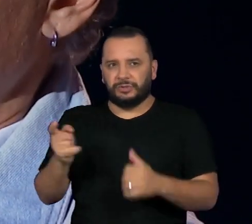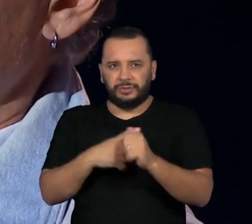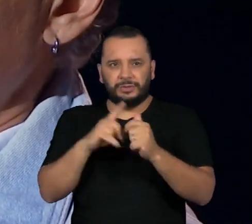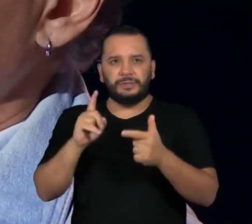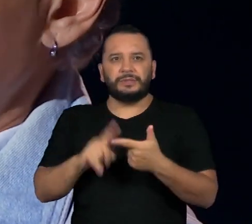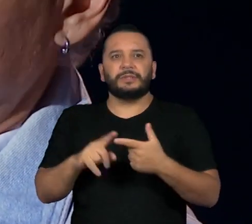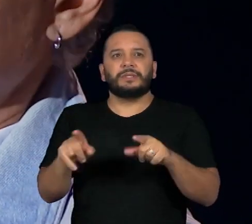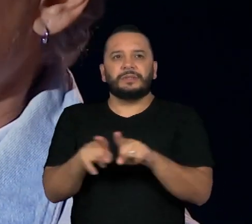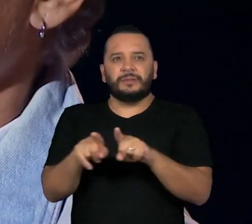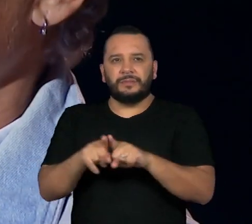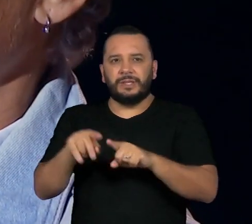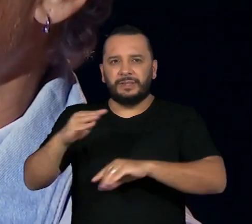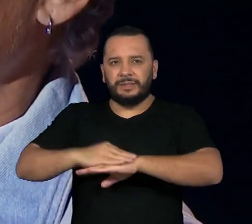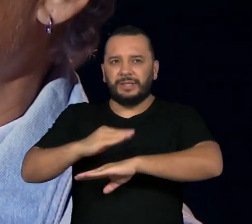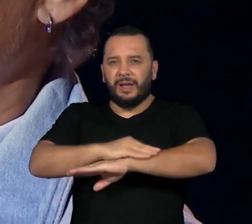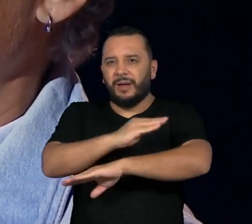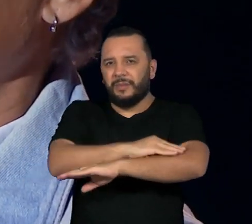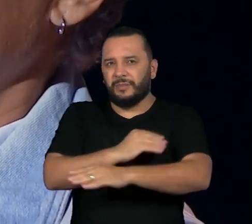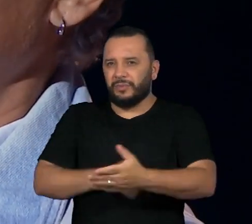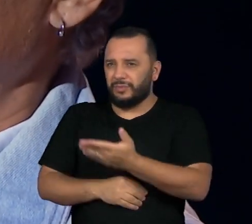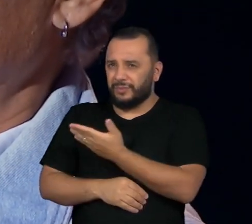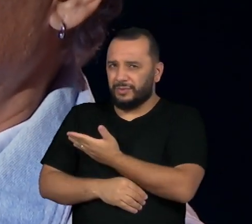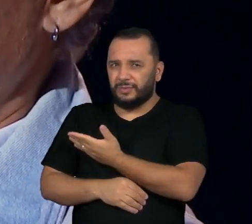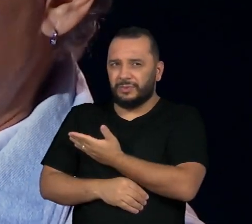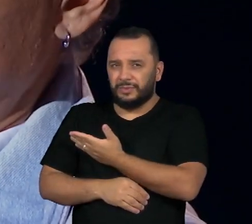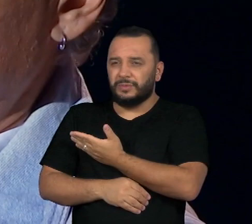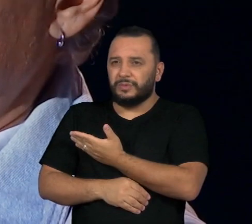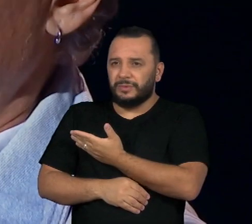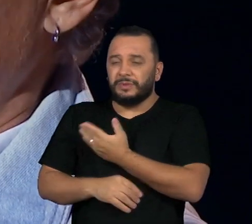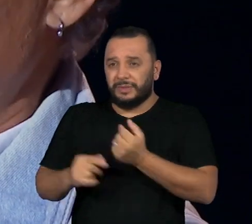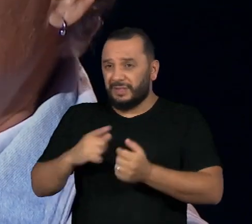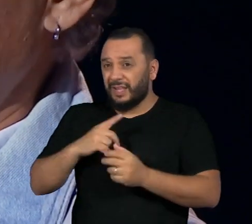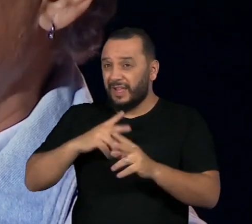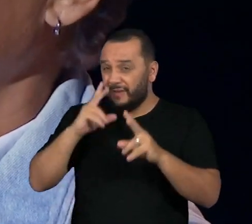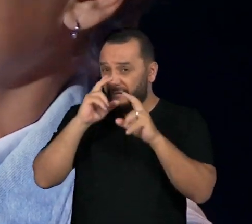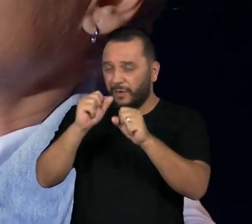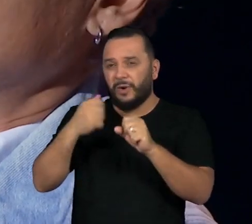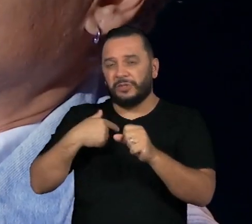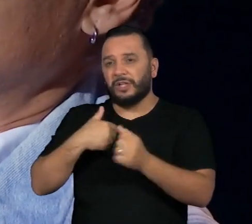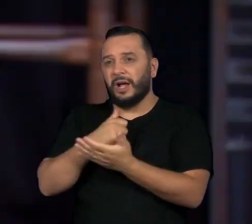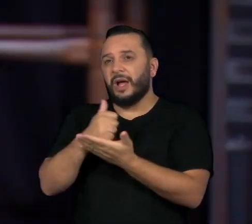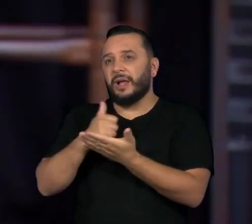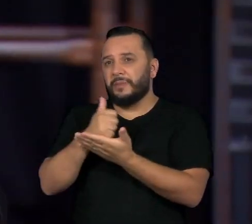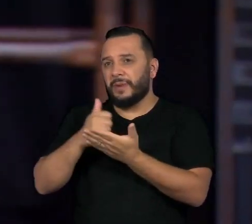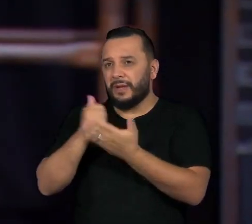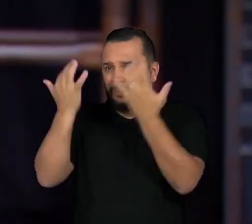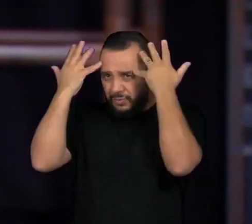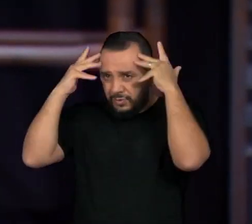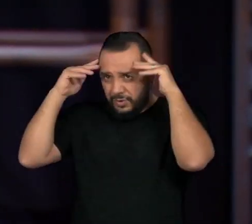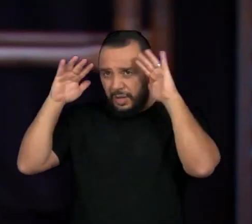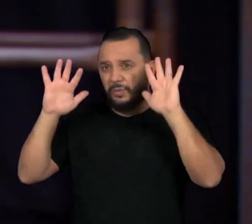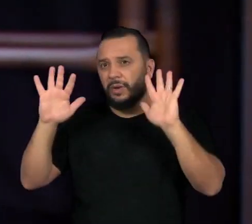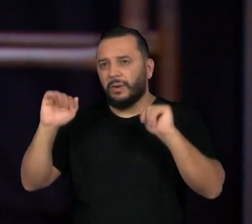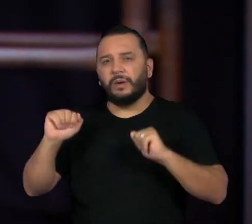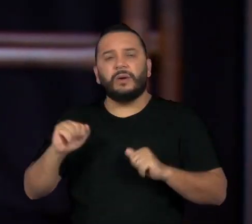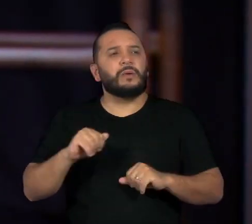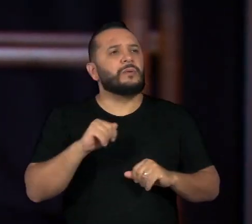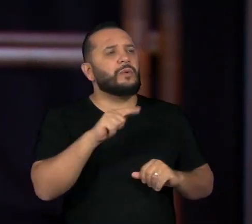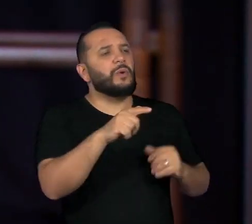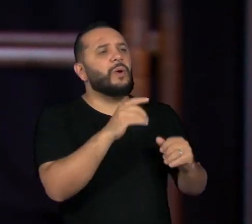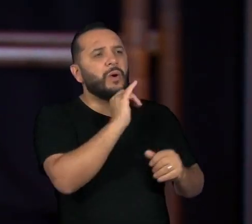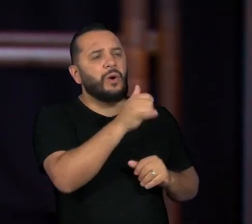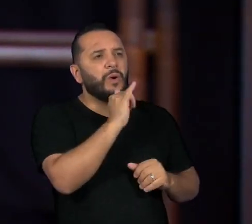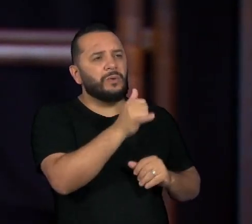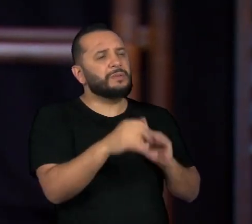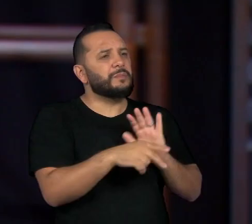uma secreção altamente potente para psicodélica. Conta essa do sapo, que me parece ser uma das